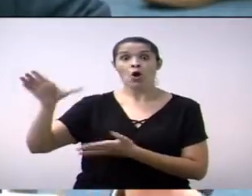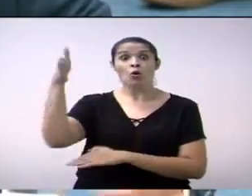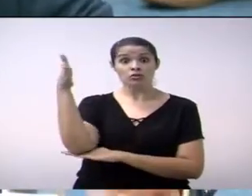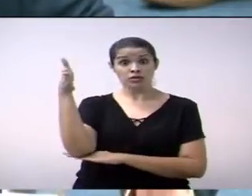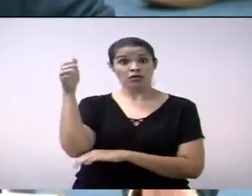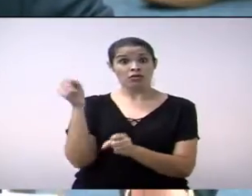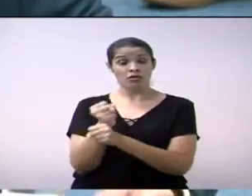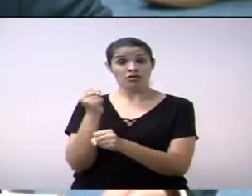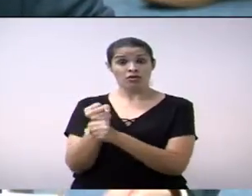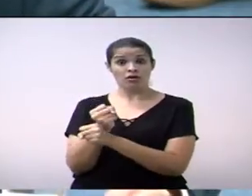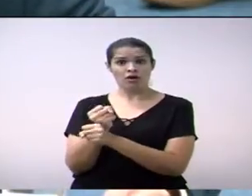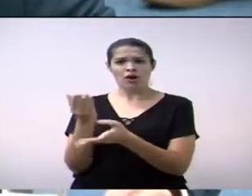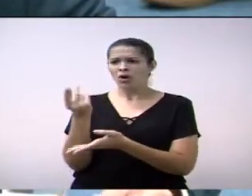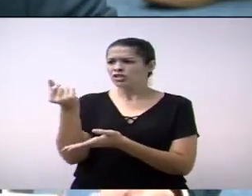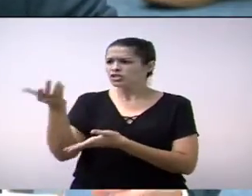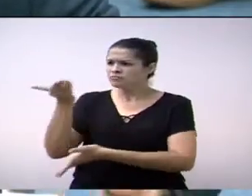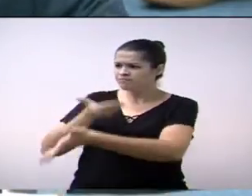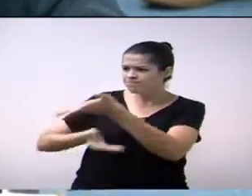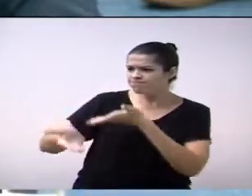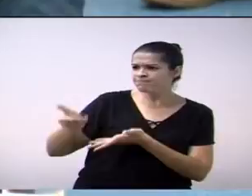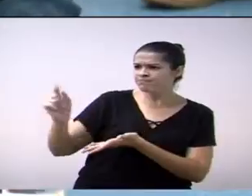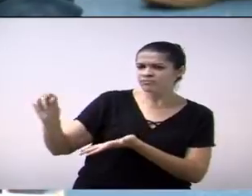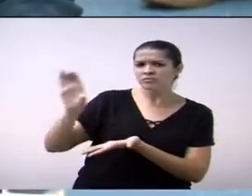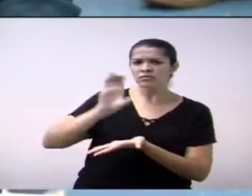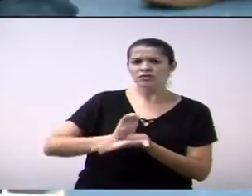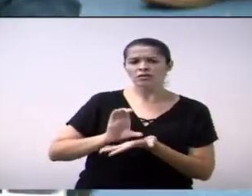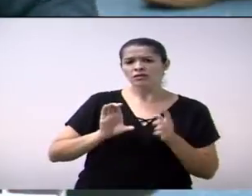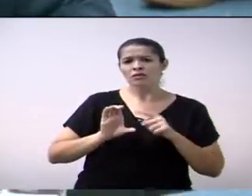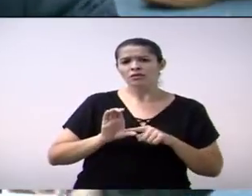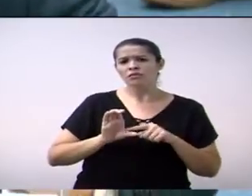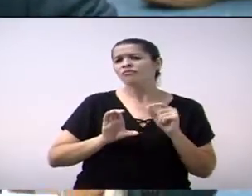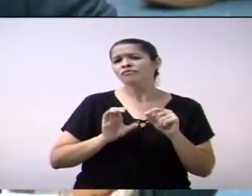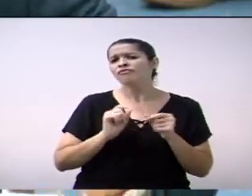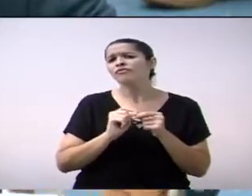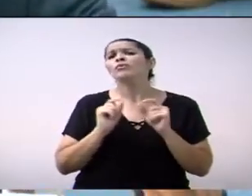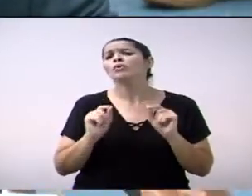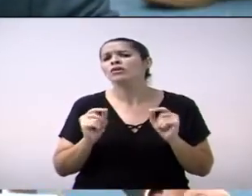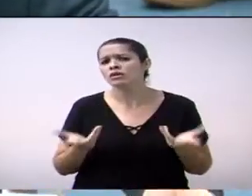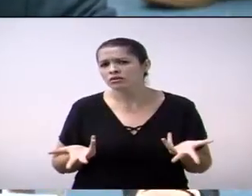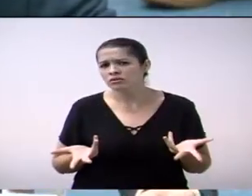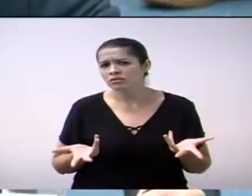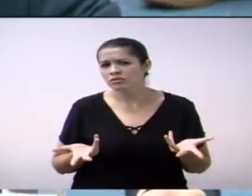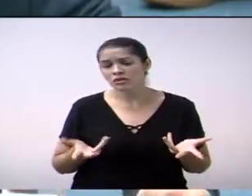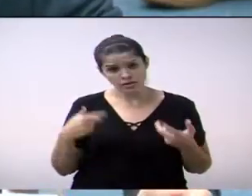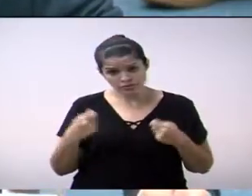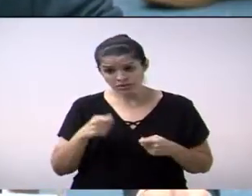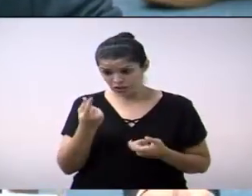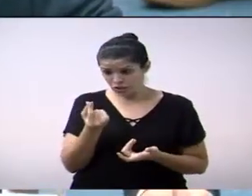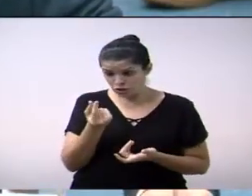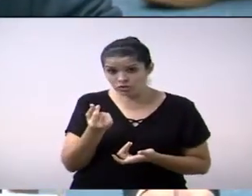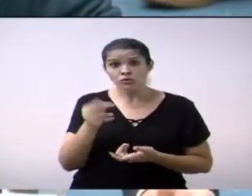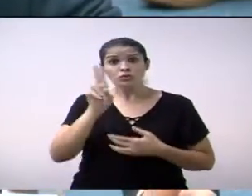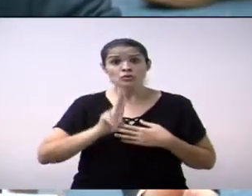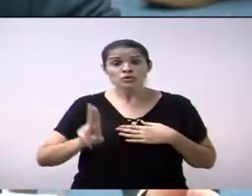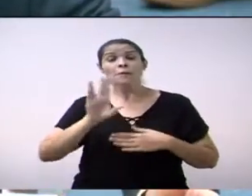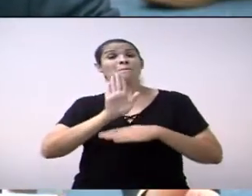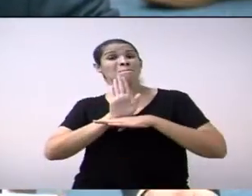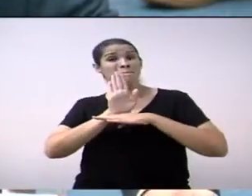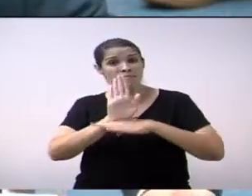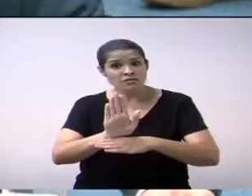Golden Tulip, por que não investir em empreendimentos, negócios jurídicos que possam beneficiar diretamente o servidor do nosso